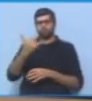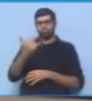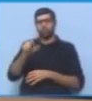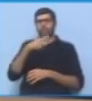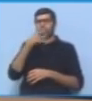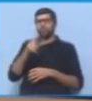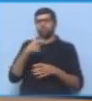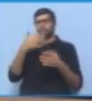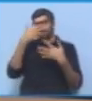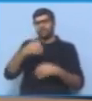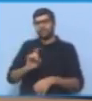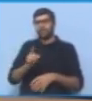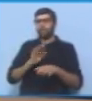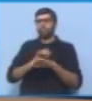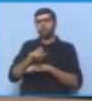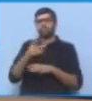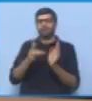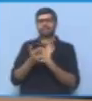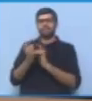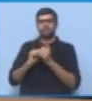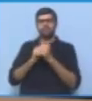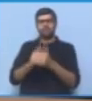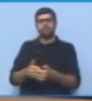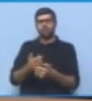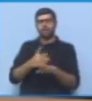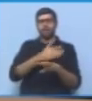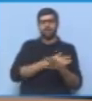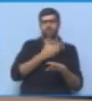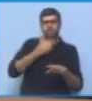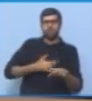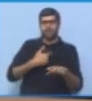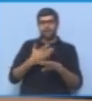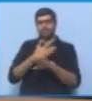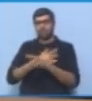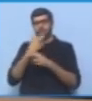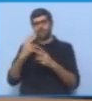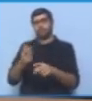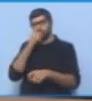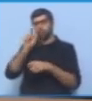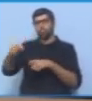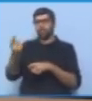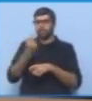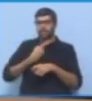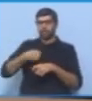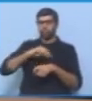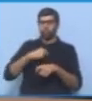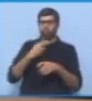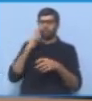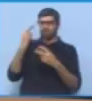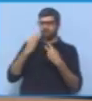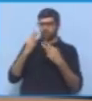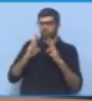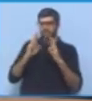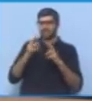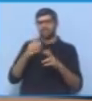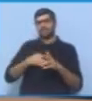fruto da nossa vivência cristã. Isto é, antes de criticarmos os outros, temos que pensar como é que nós estamos a viver a nossa esperança. E